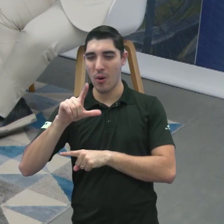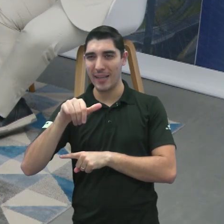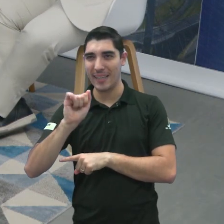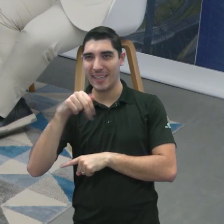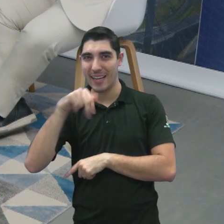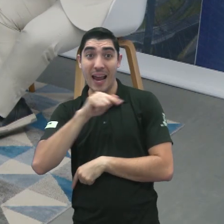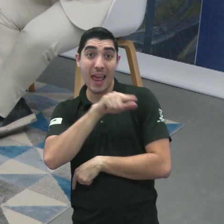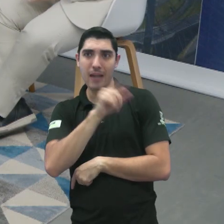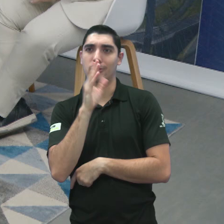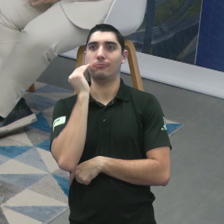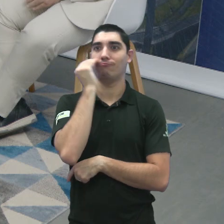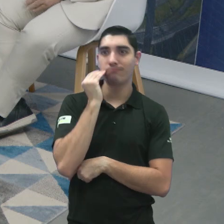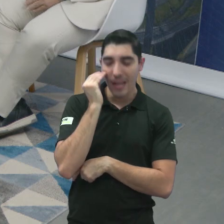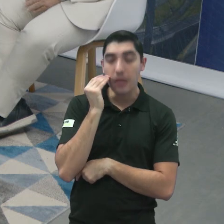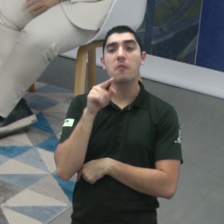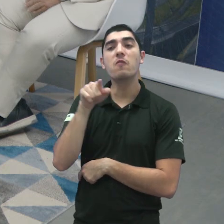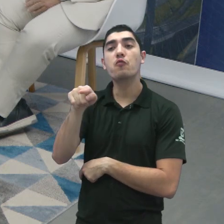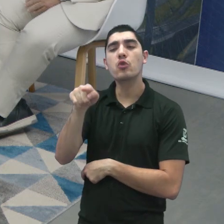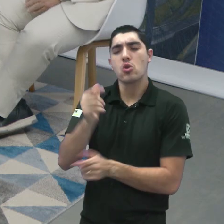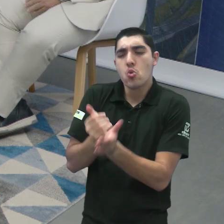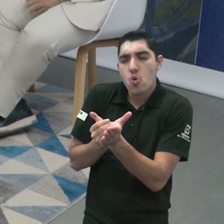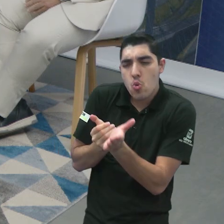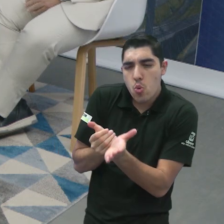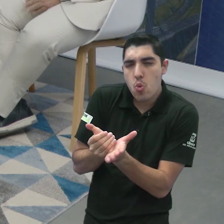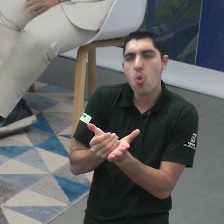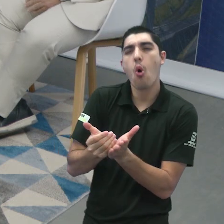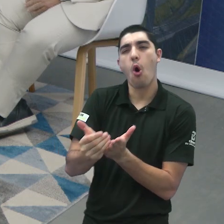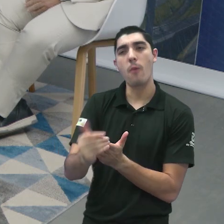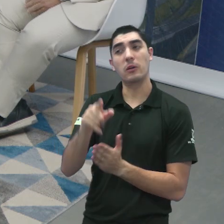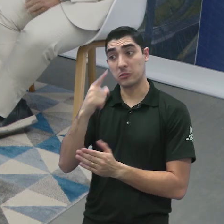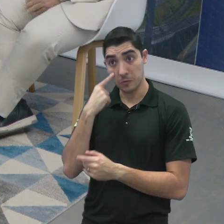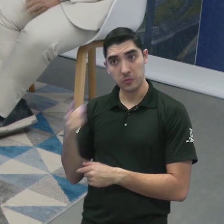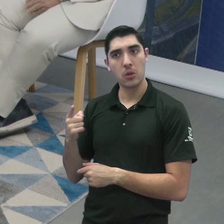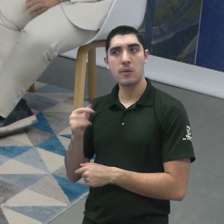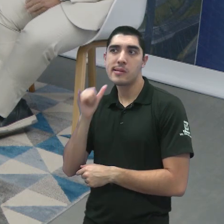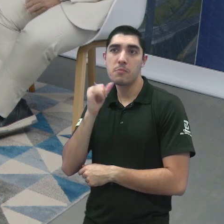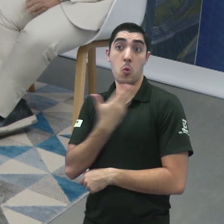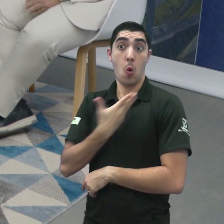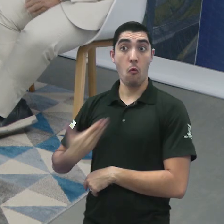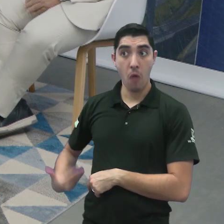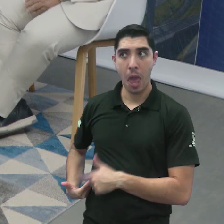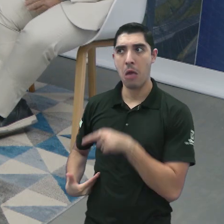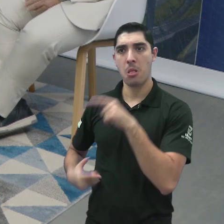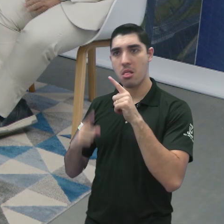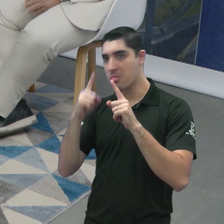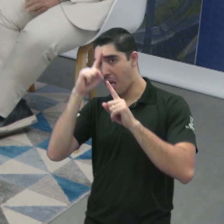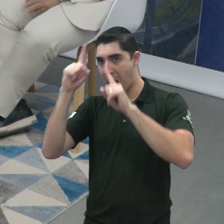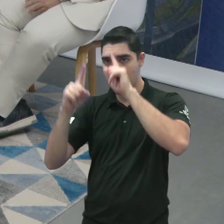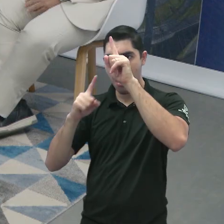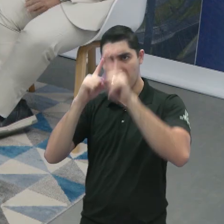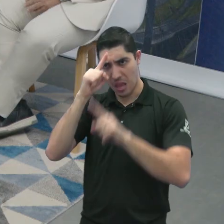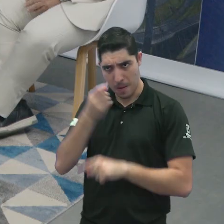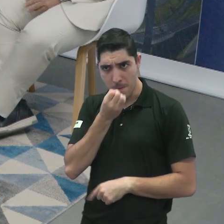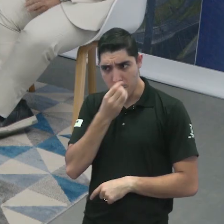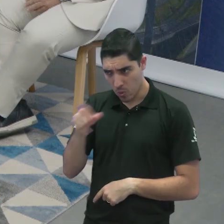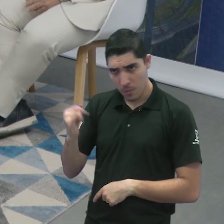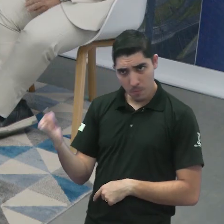está começando, iniciativas como essa que a gente está falando do governo, realmente fazem a